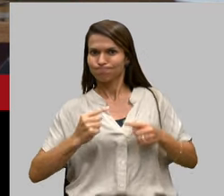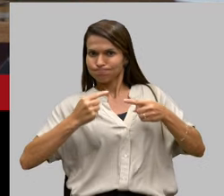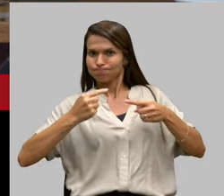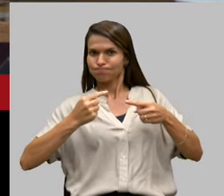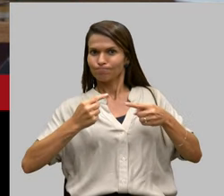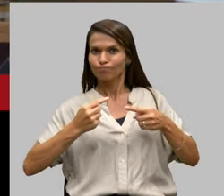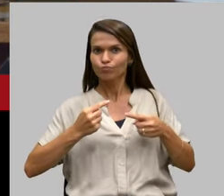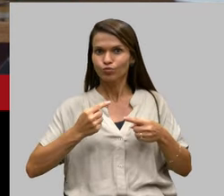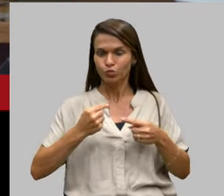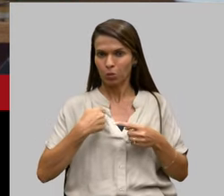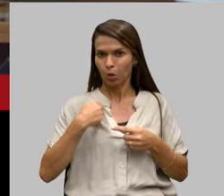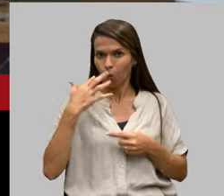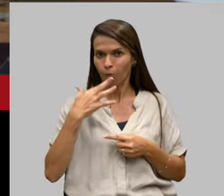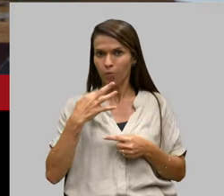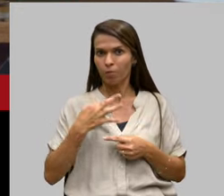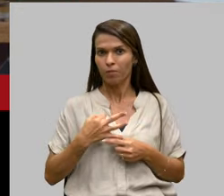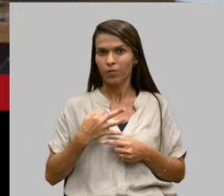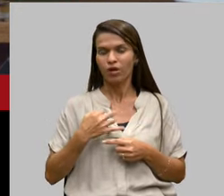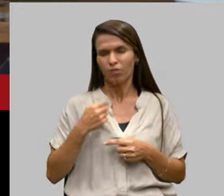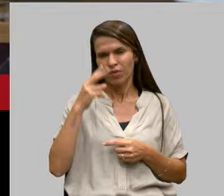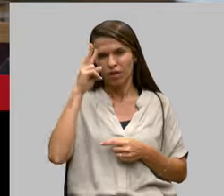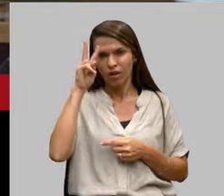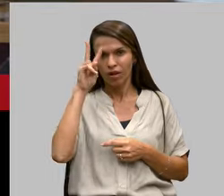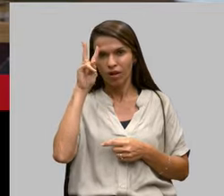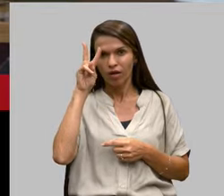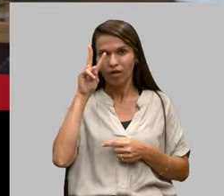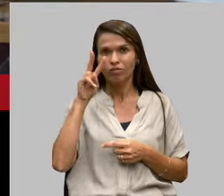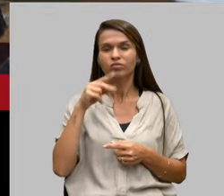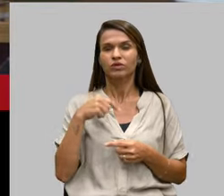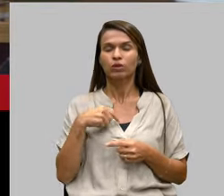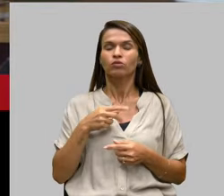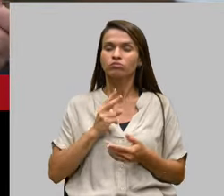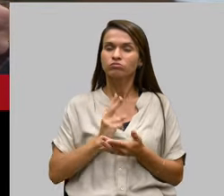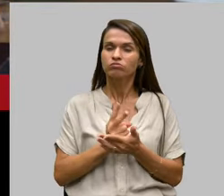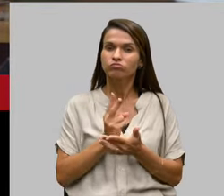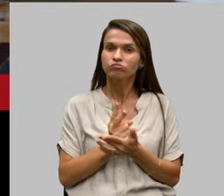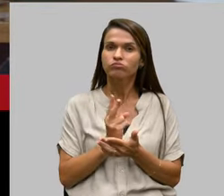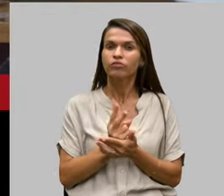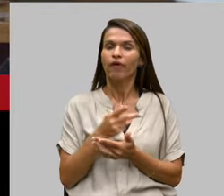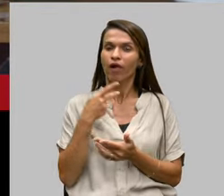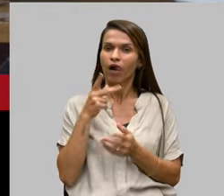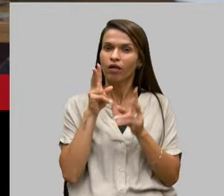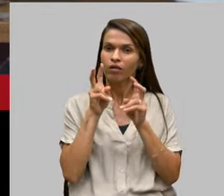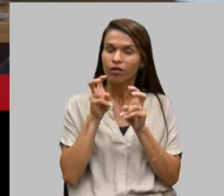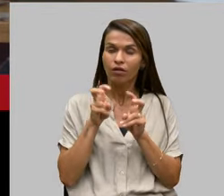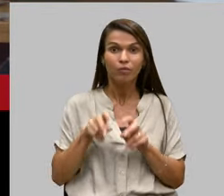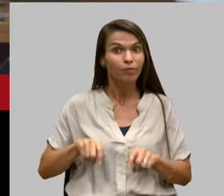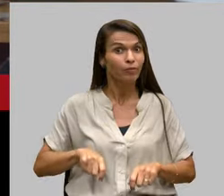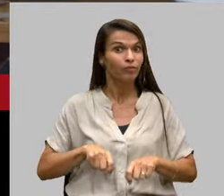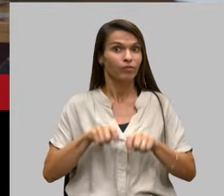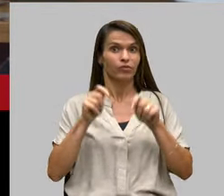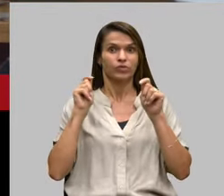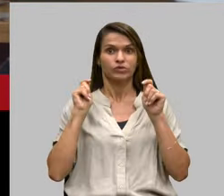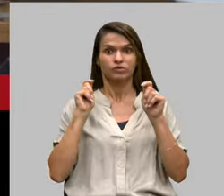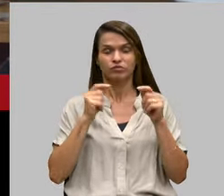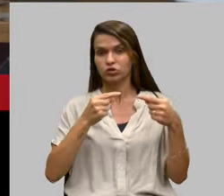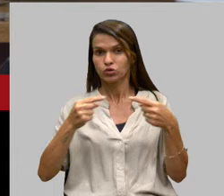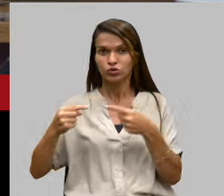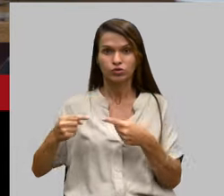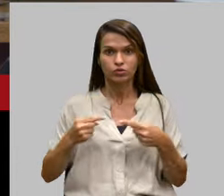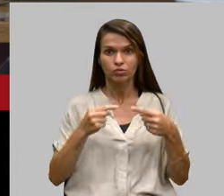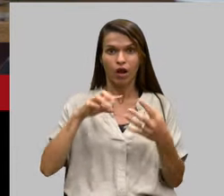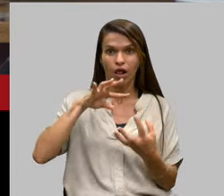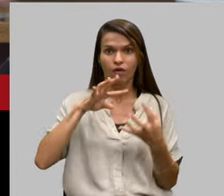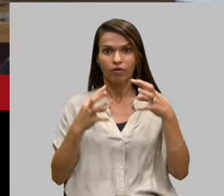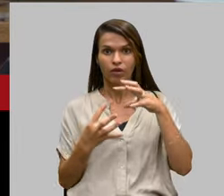meu entendimento eu me lembro que eu batia nessa tecla toda hora que não era possível fazer uma discussão sobre reforma da